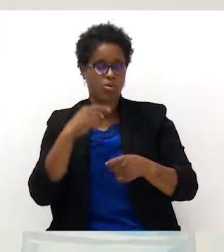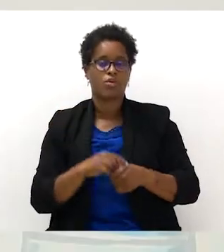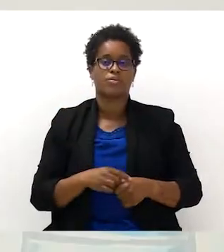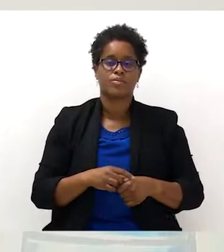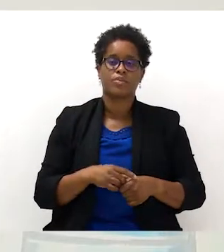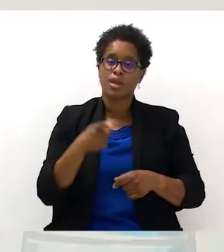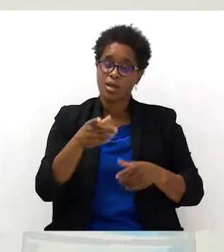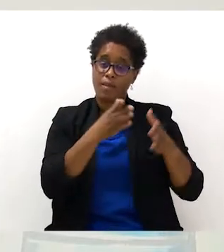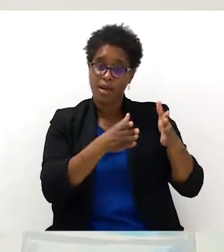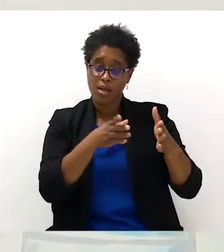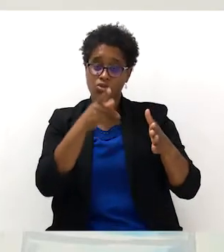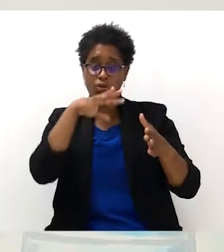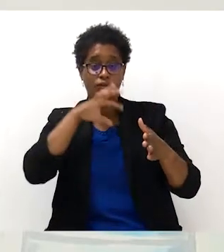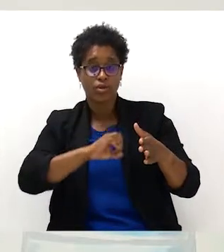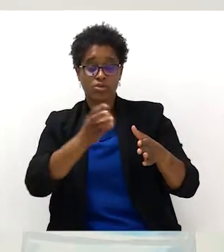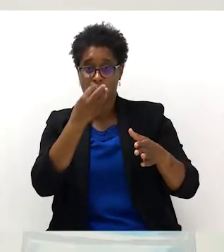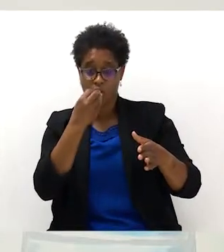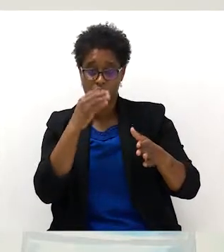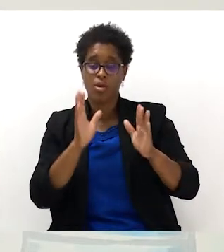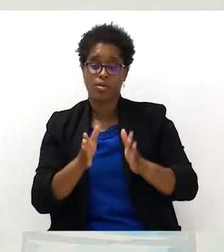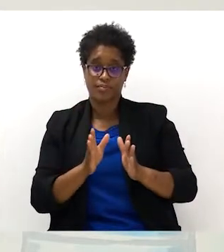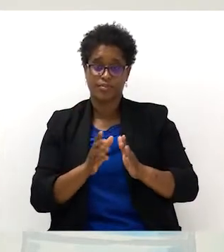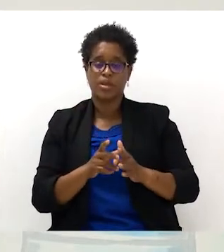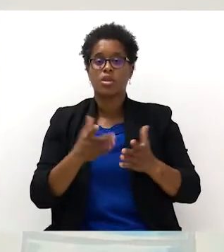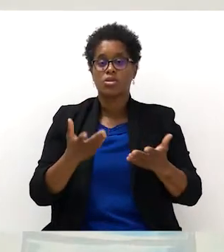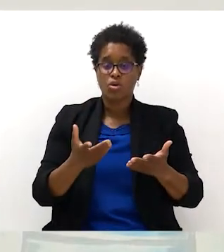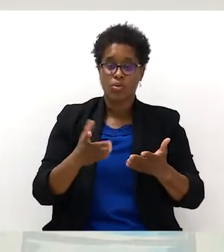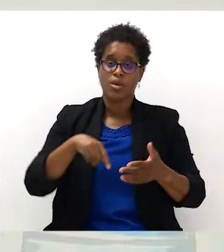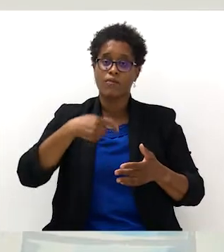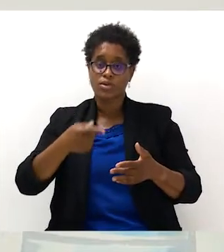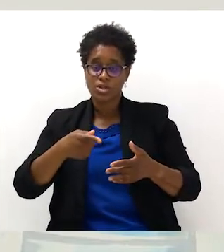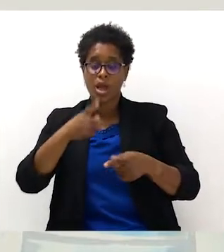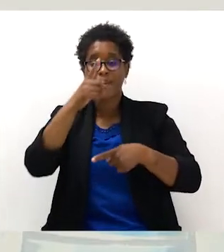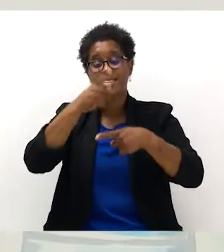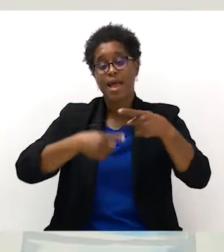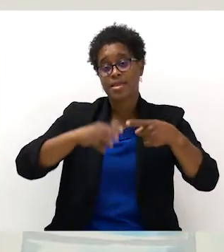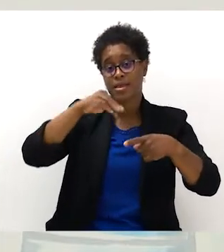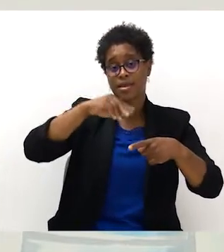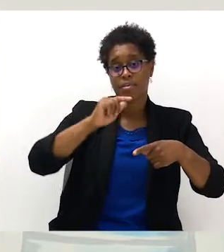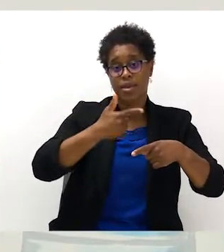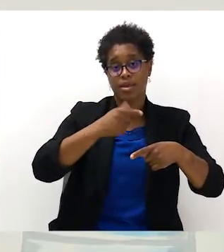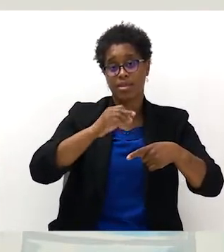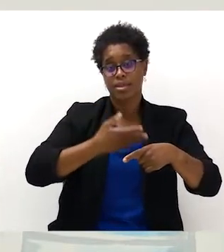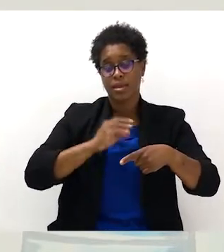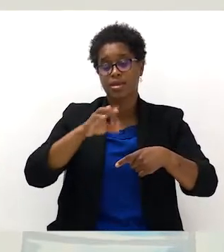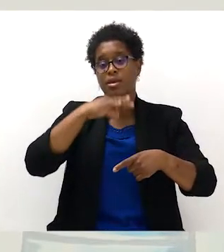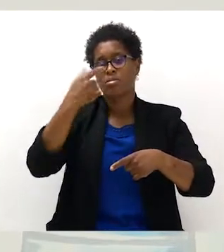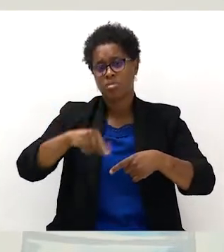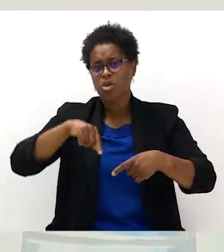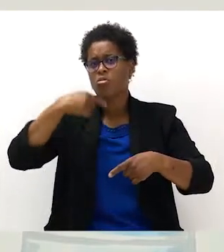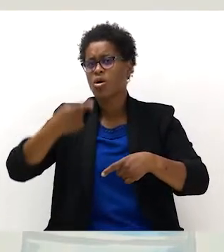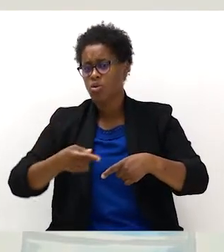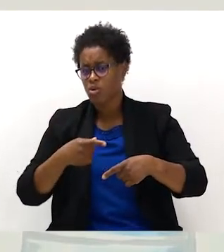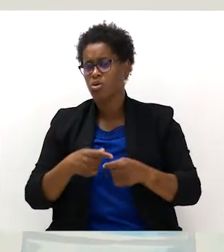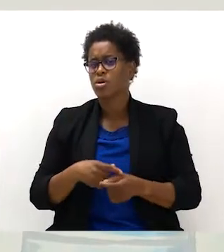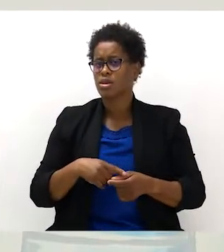parte, os filhos já comeram. Em vez de dizer a metade, há uma outra expressão que podemos